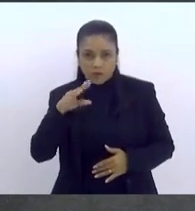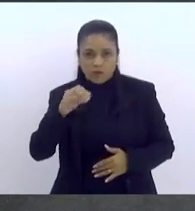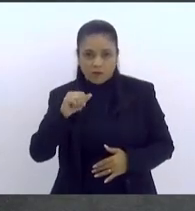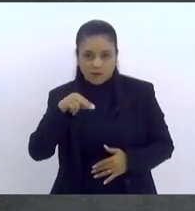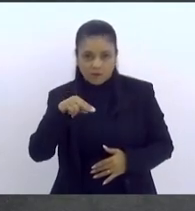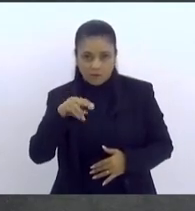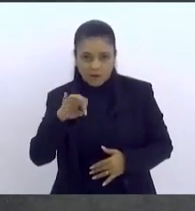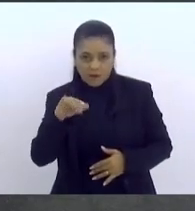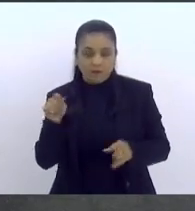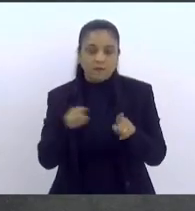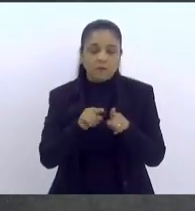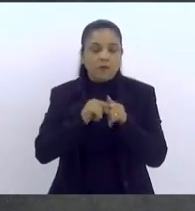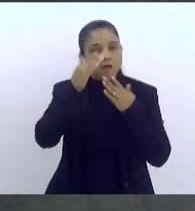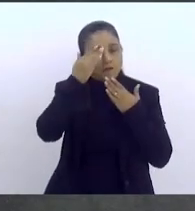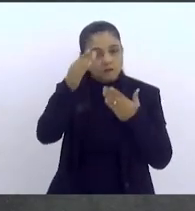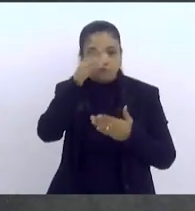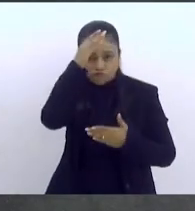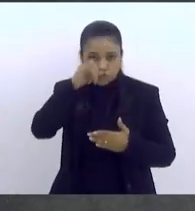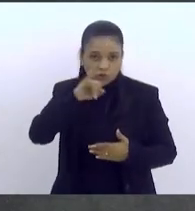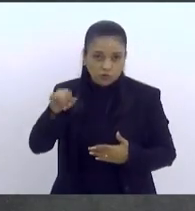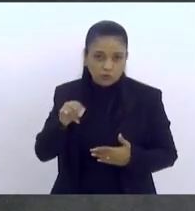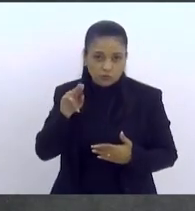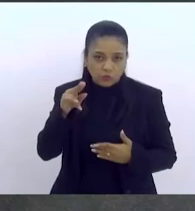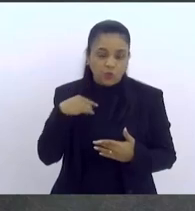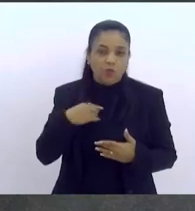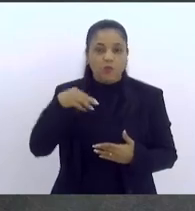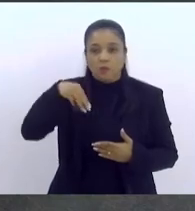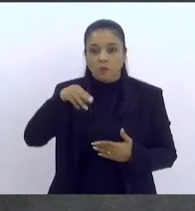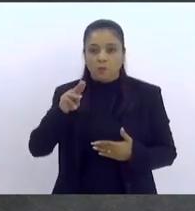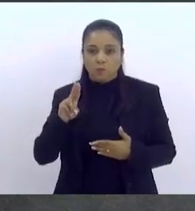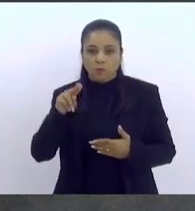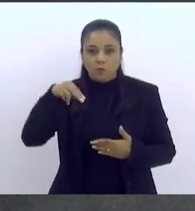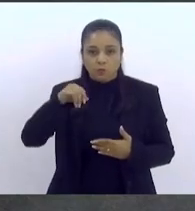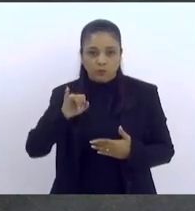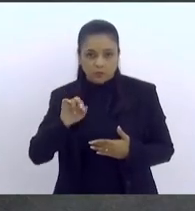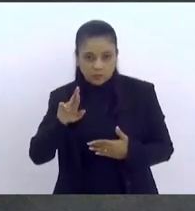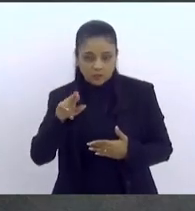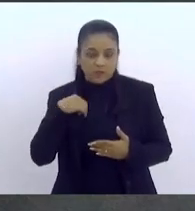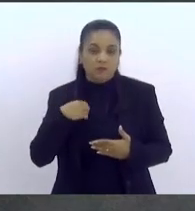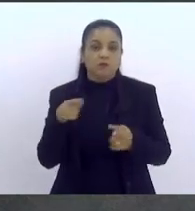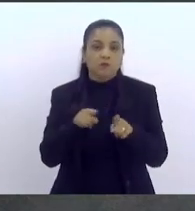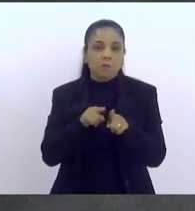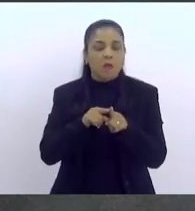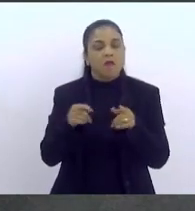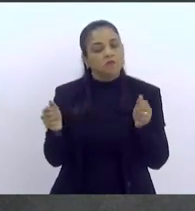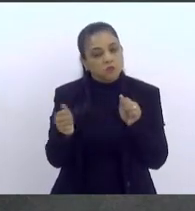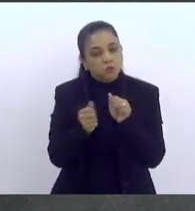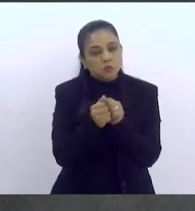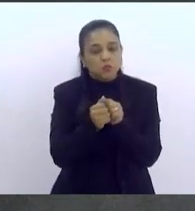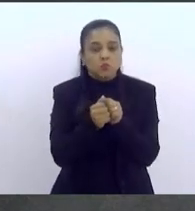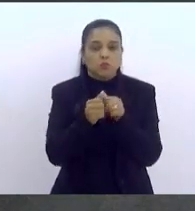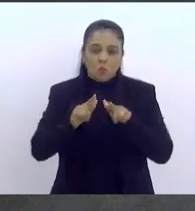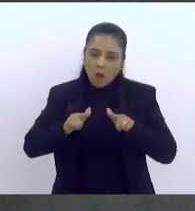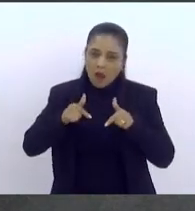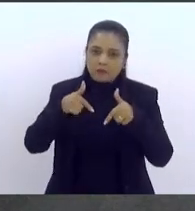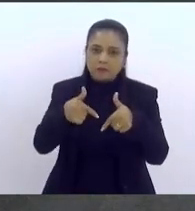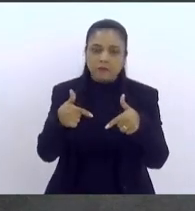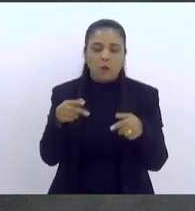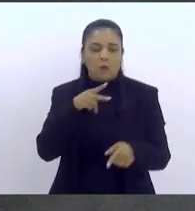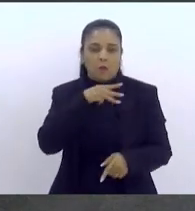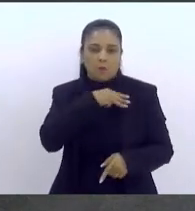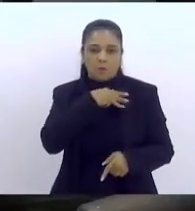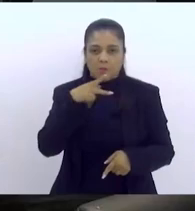deputado Muni Neto, como presidente da comissão, por me propor essa oportunidade de impetrar essa ação junto ao Ministério Público Estadual. Obrigado, deputado